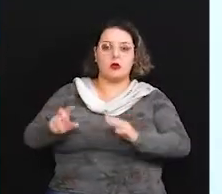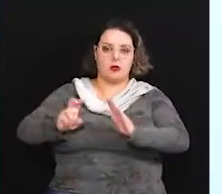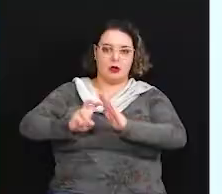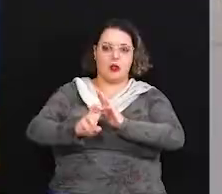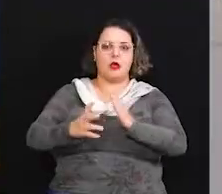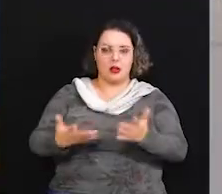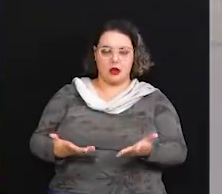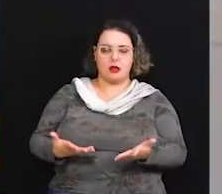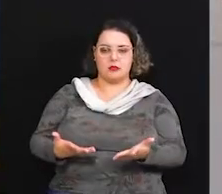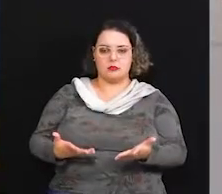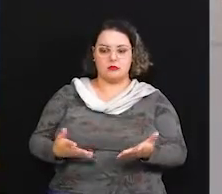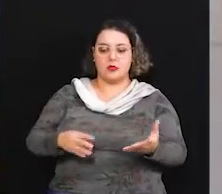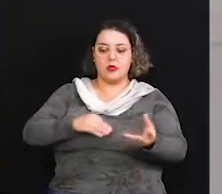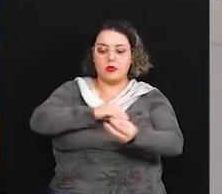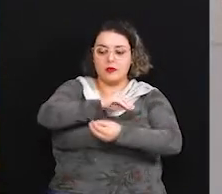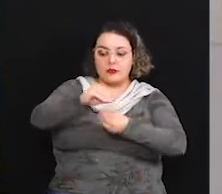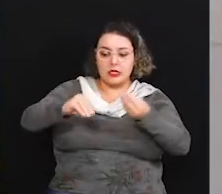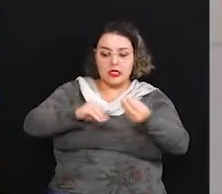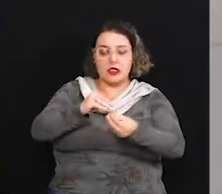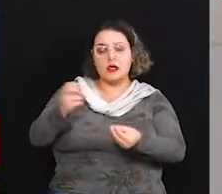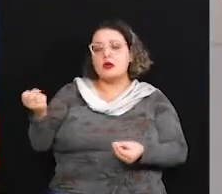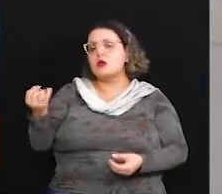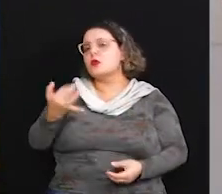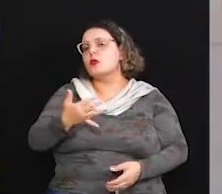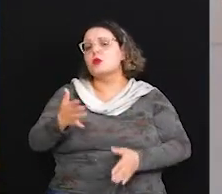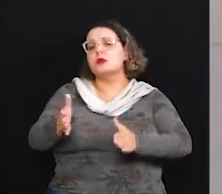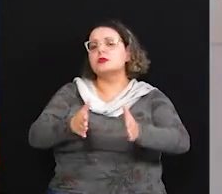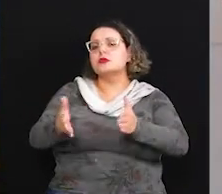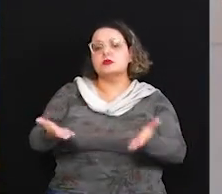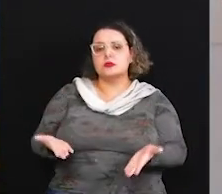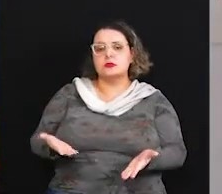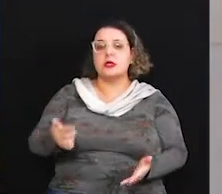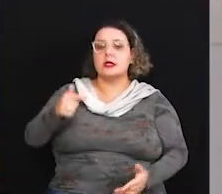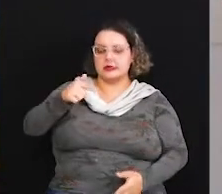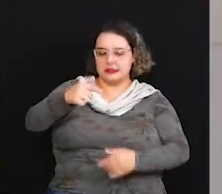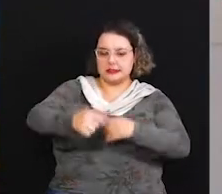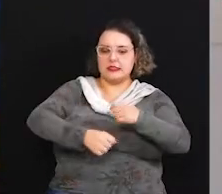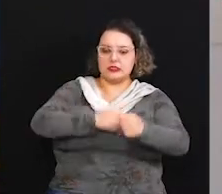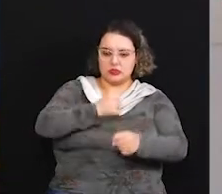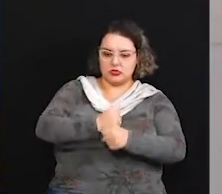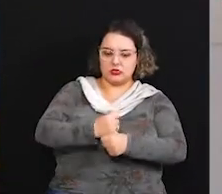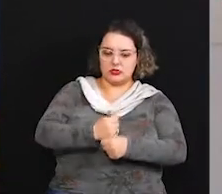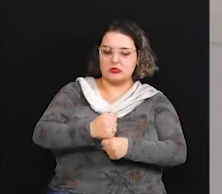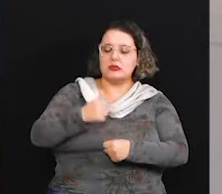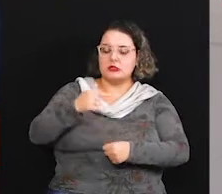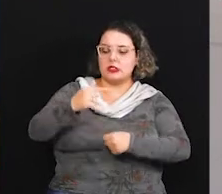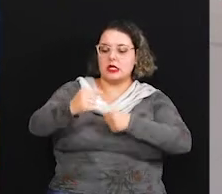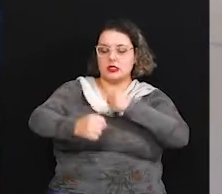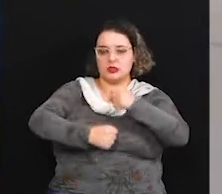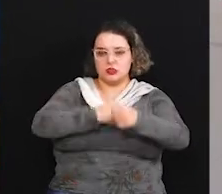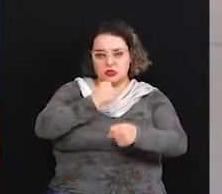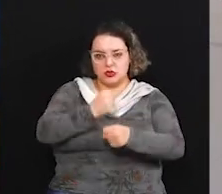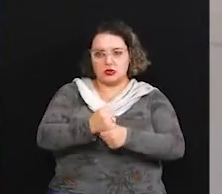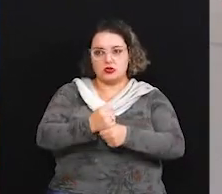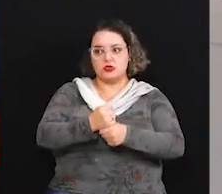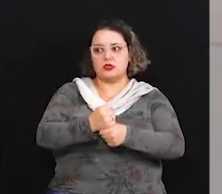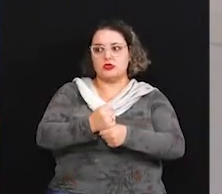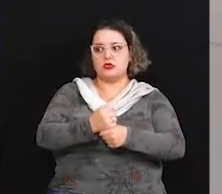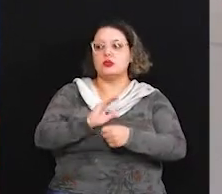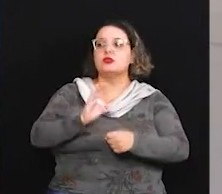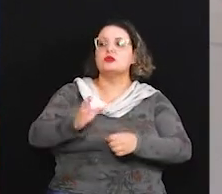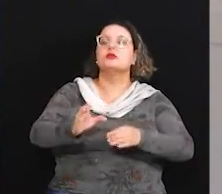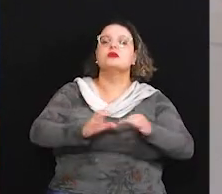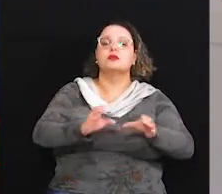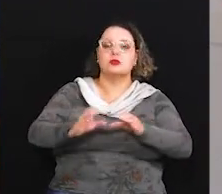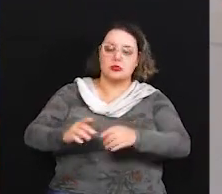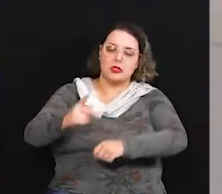na creche. E você já está envolvida com a creche há quanto tempo? Eu já estou há 7 anos. 7 anos. 7 anos, né? Eu já